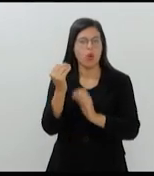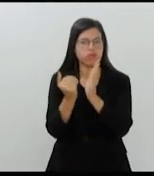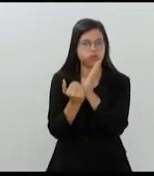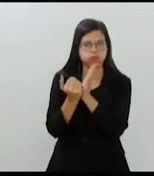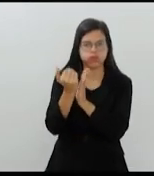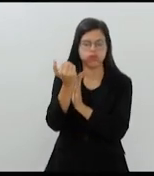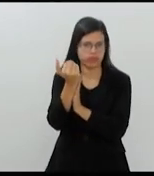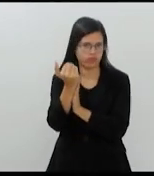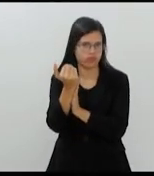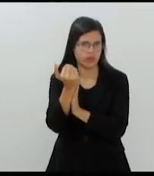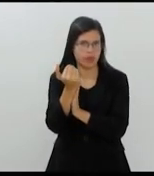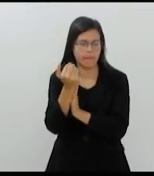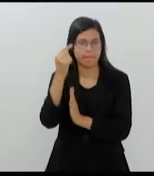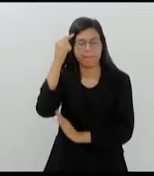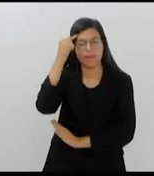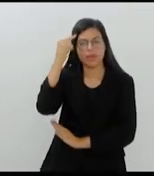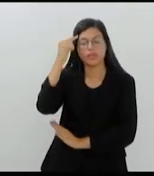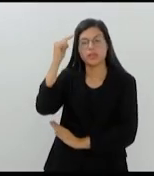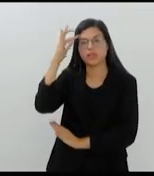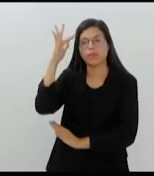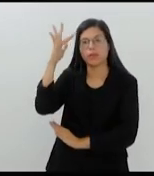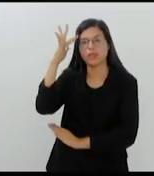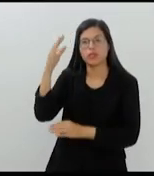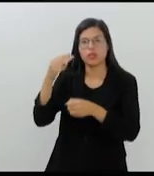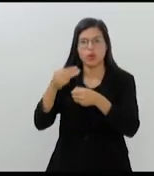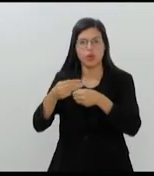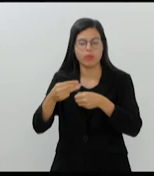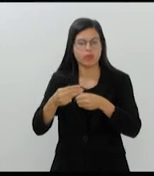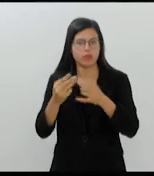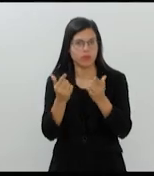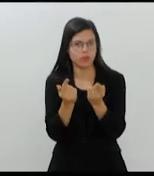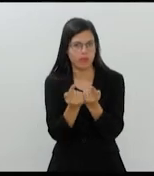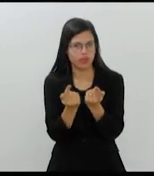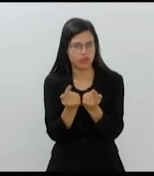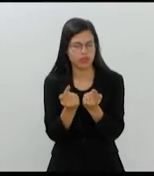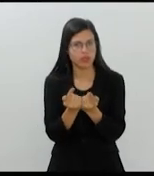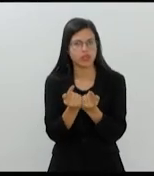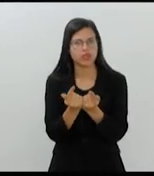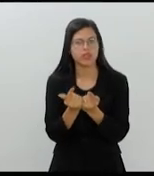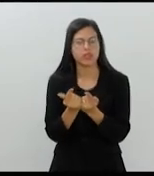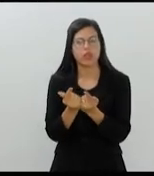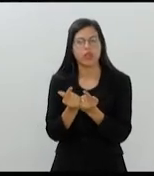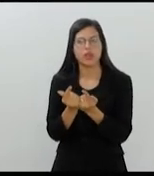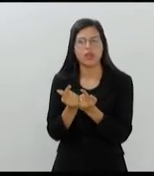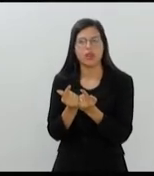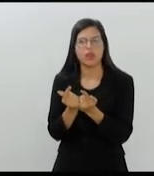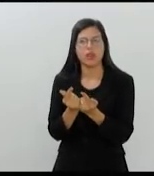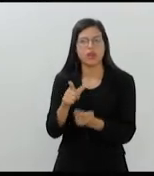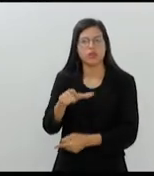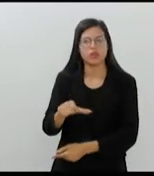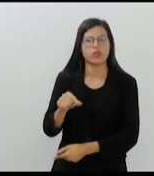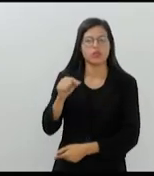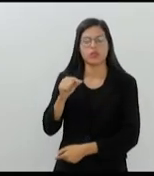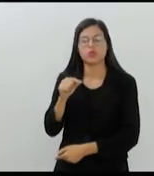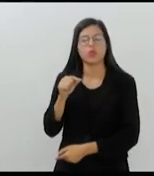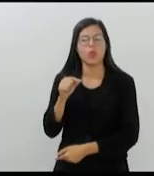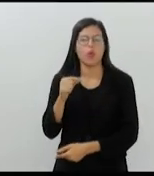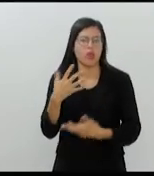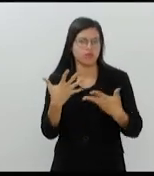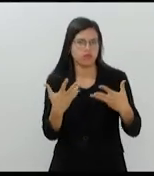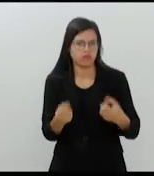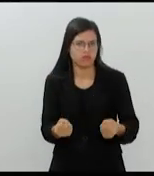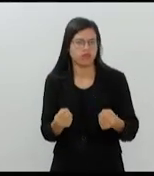estratosféricos. Imagine que o município de Magé resolva aderir a essa tecnologia